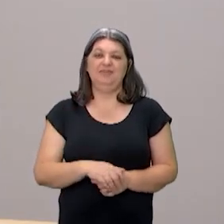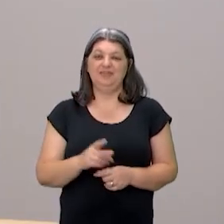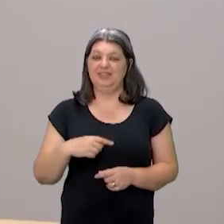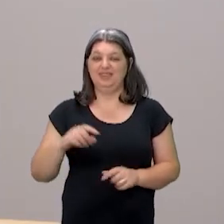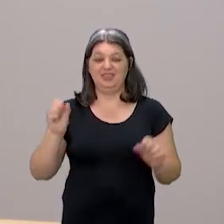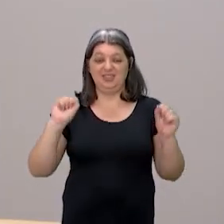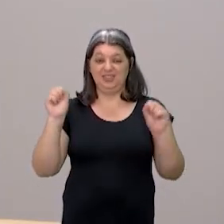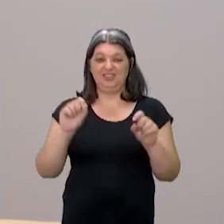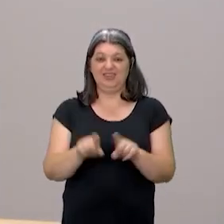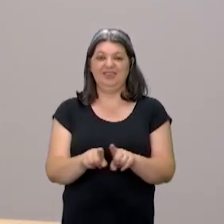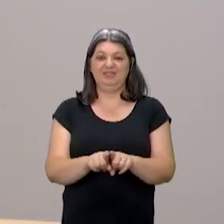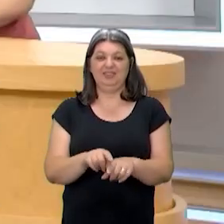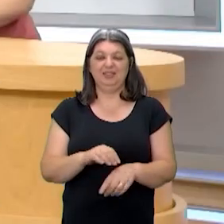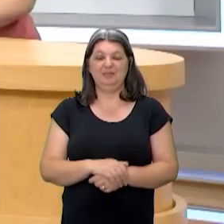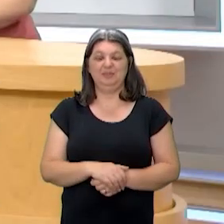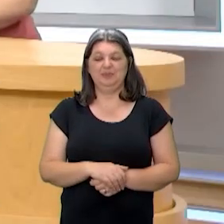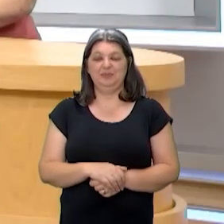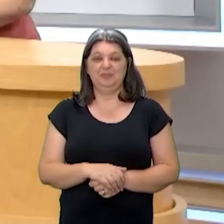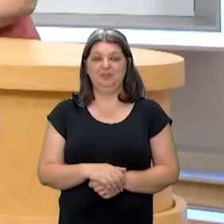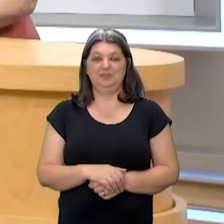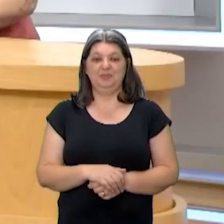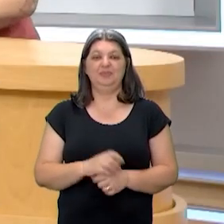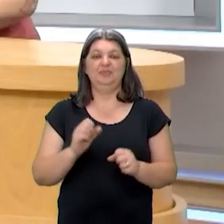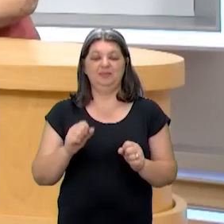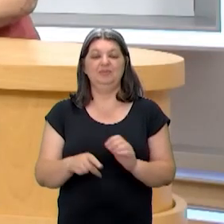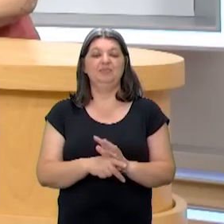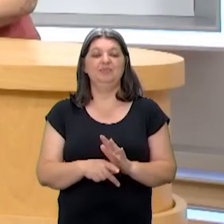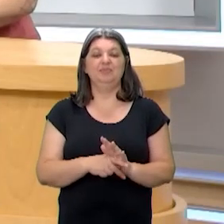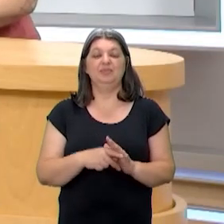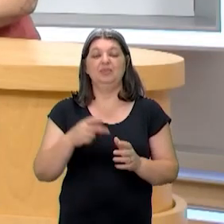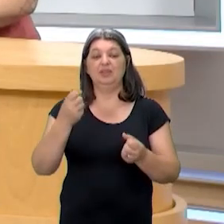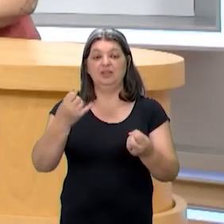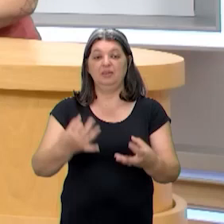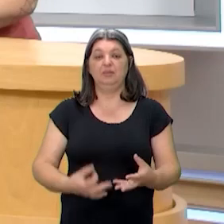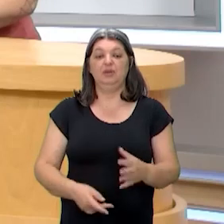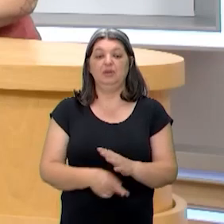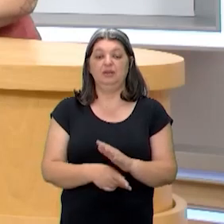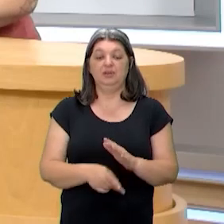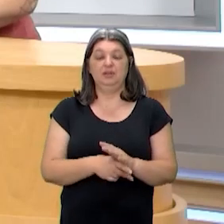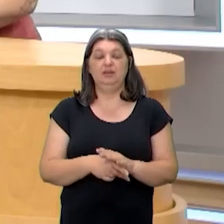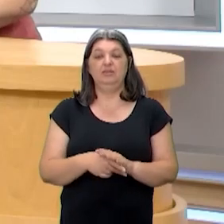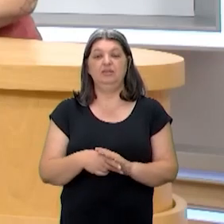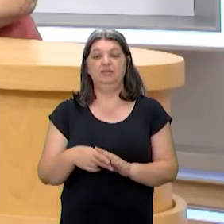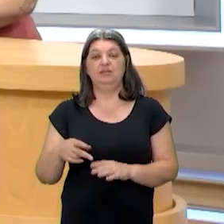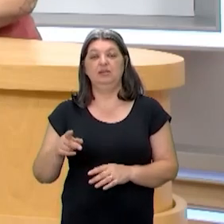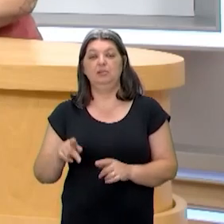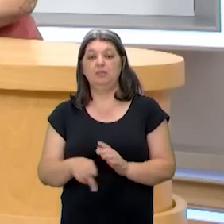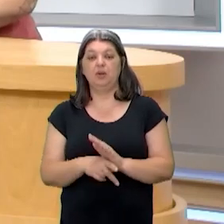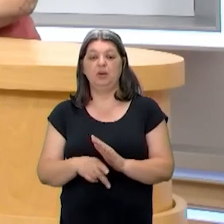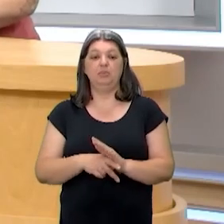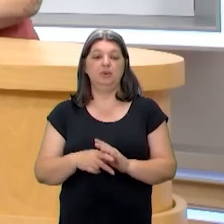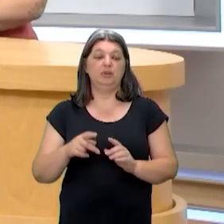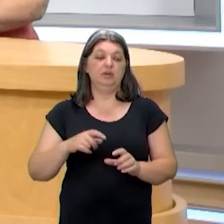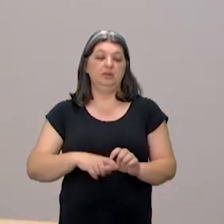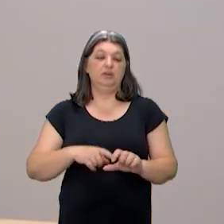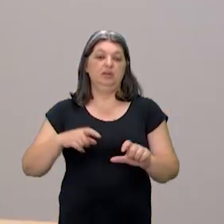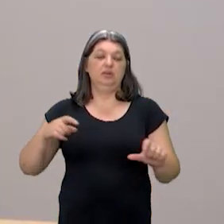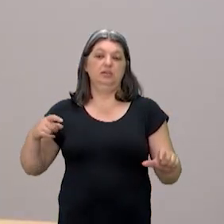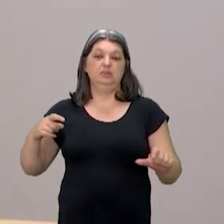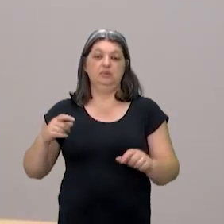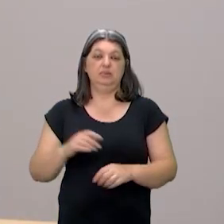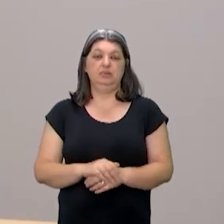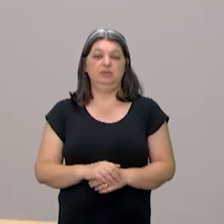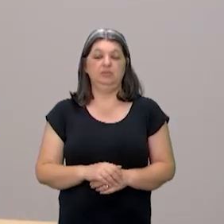adoro trava-língua. Isso. Aí você vai comentar isso para eu falar um pouquinho da questão da mais-valia e da automação. Manda aí, Mafê. Vamos embora,